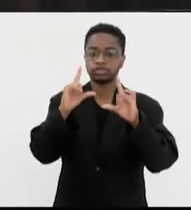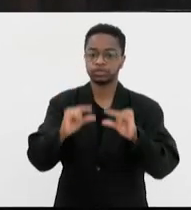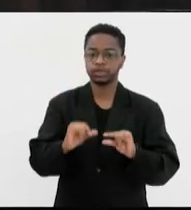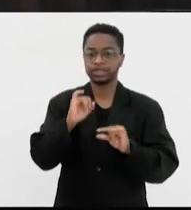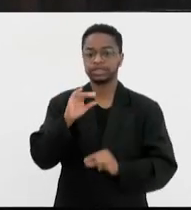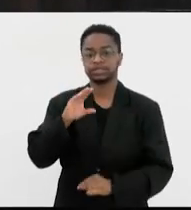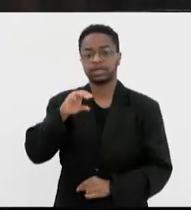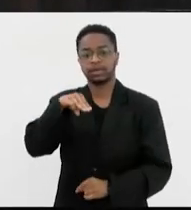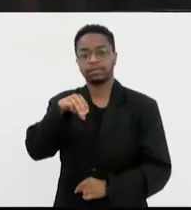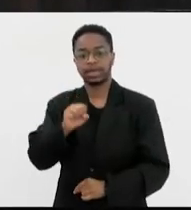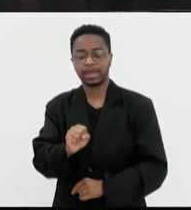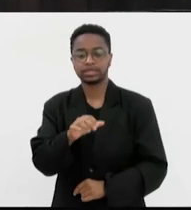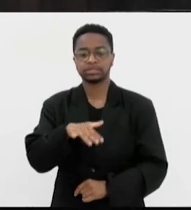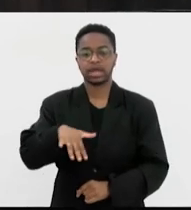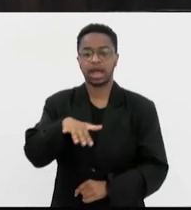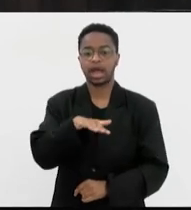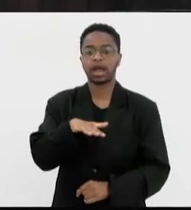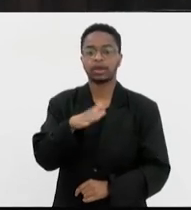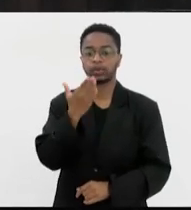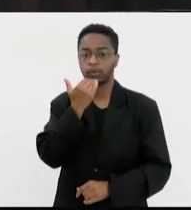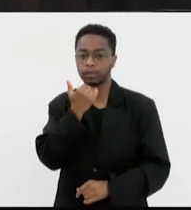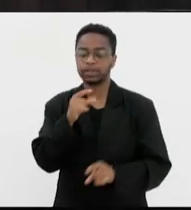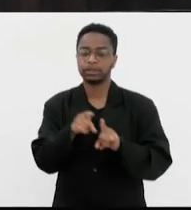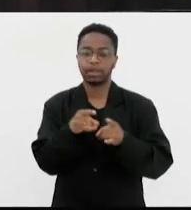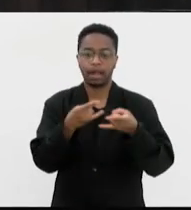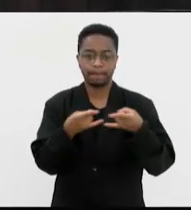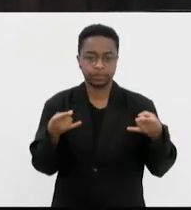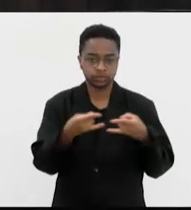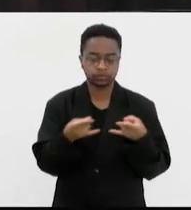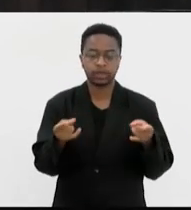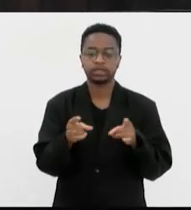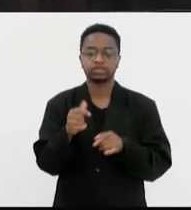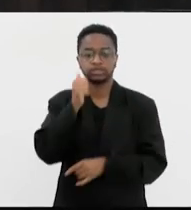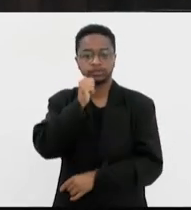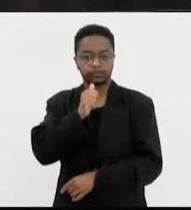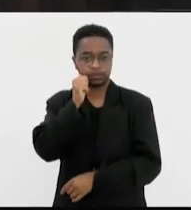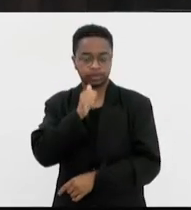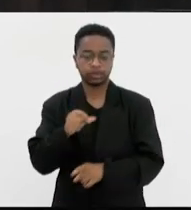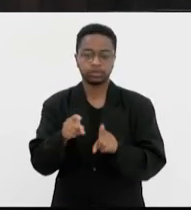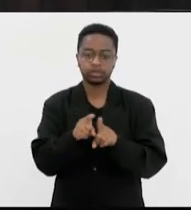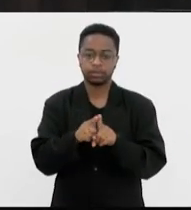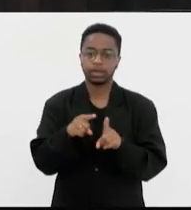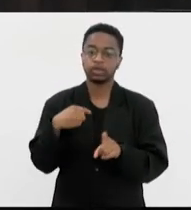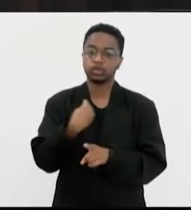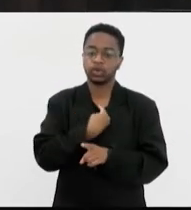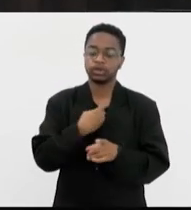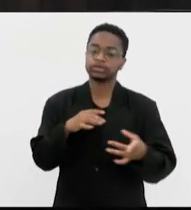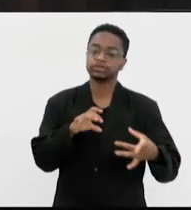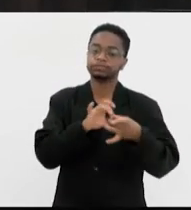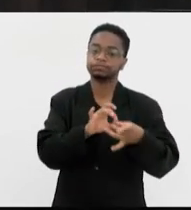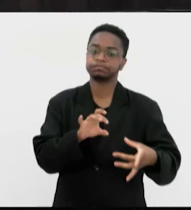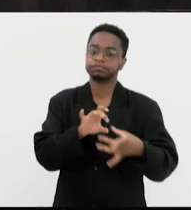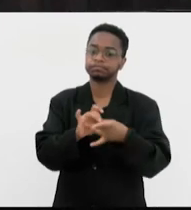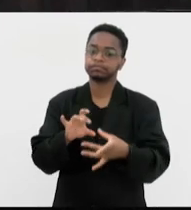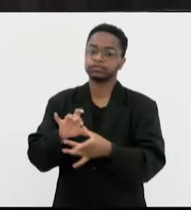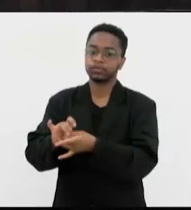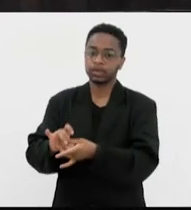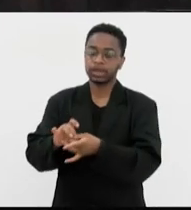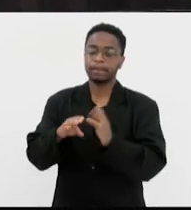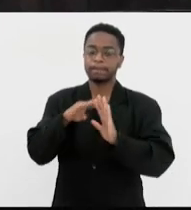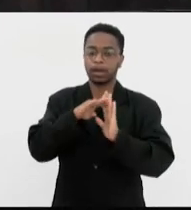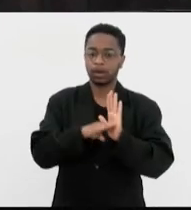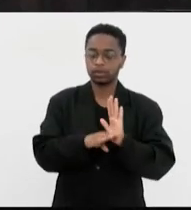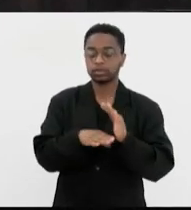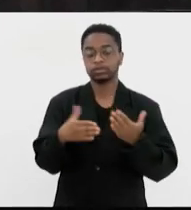básica, de reduzir do absorvente íntimo feminino. A gente vem se atrelando a esses pontos. Então,